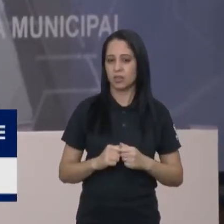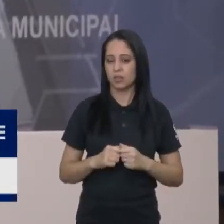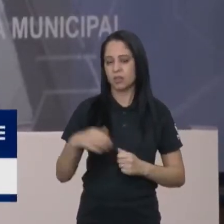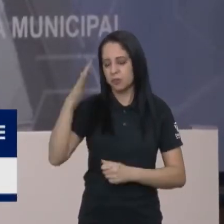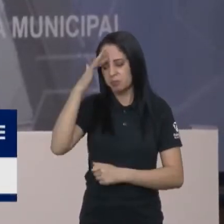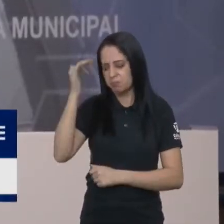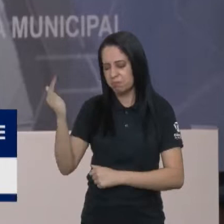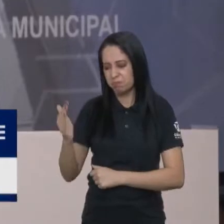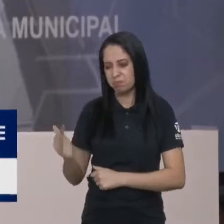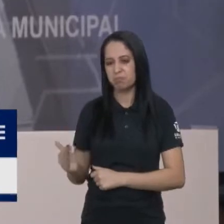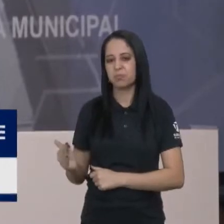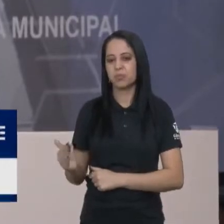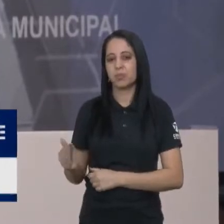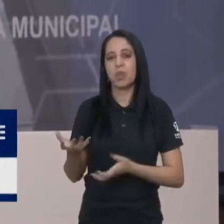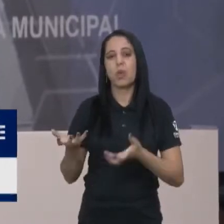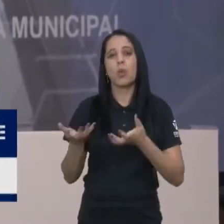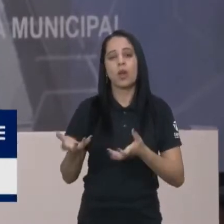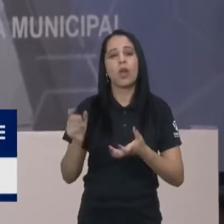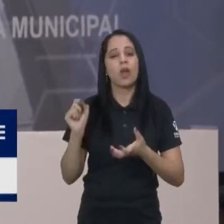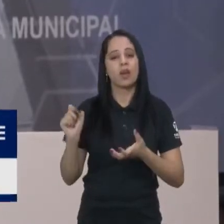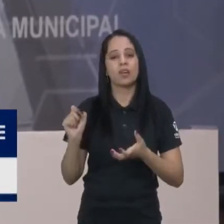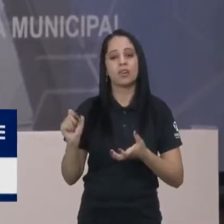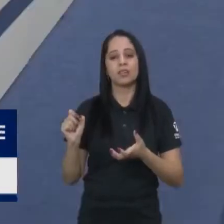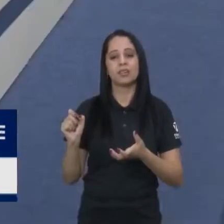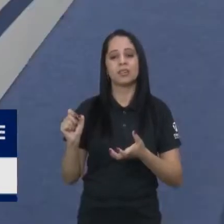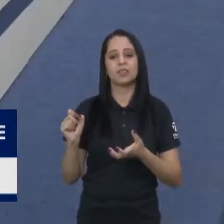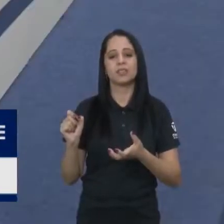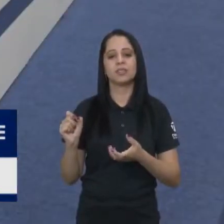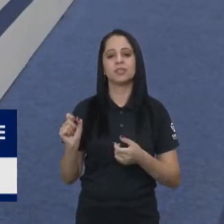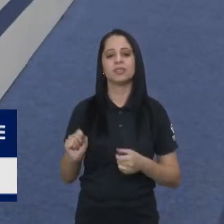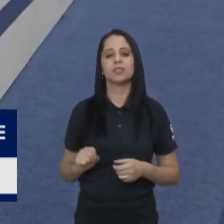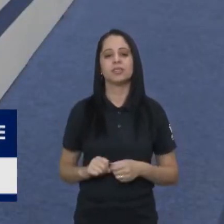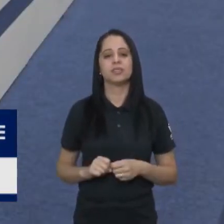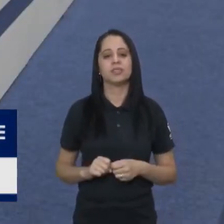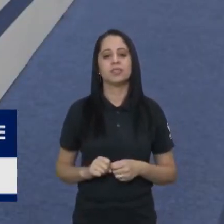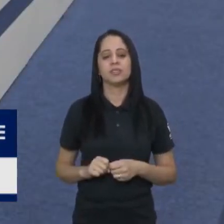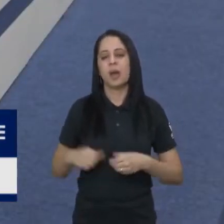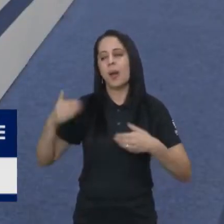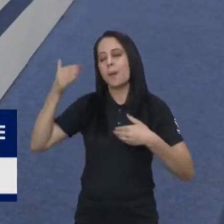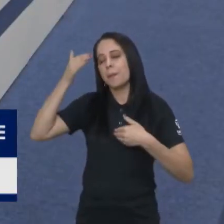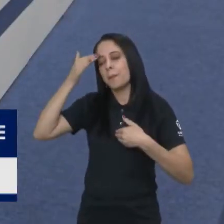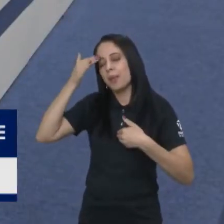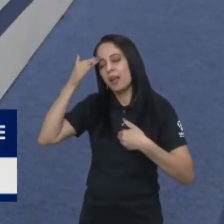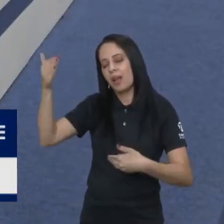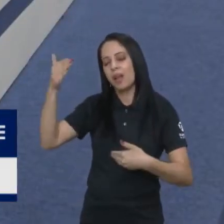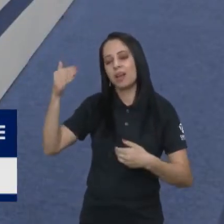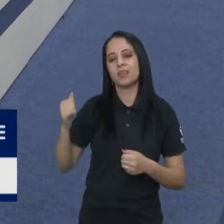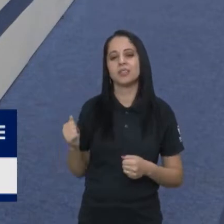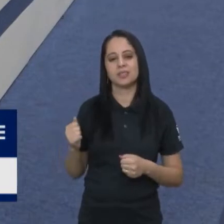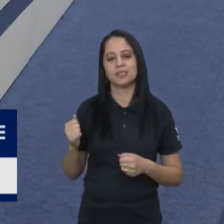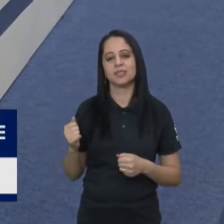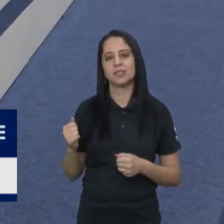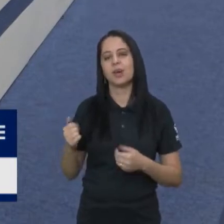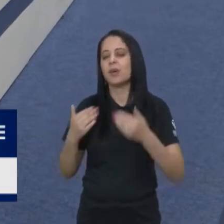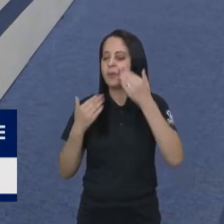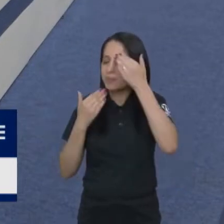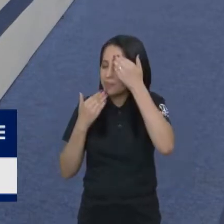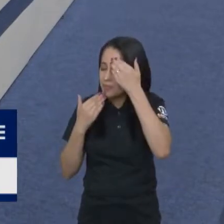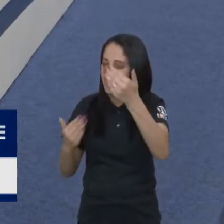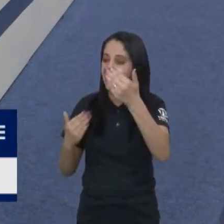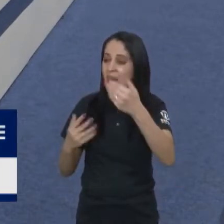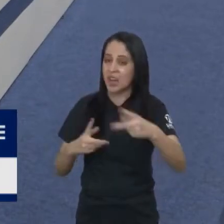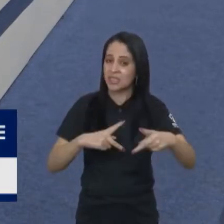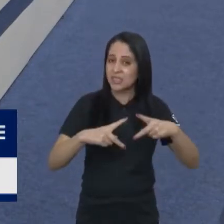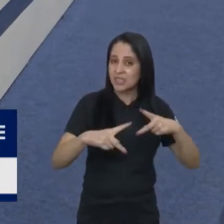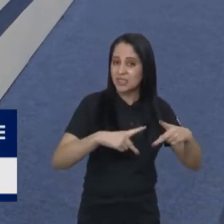honraria, quero aqui, meu muito obrigado Nosso muito obrigado, São José